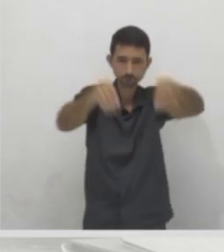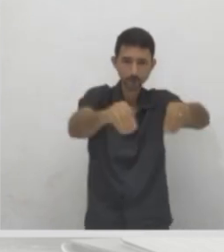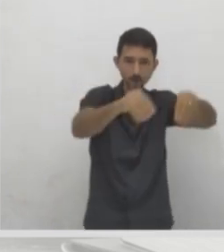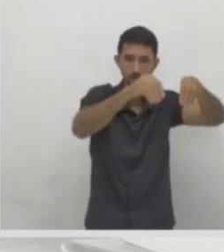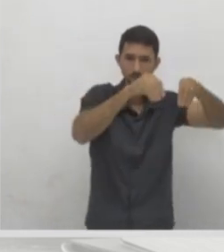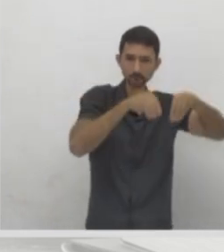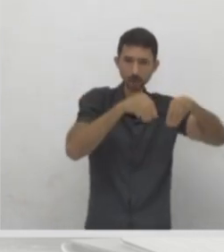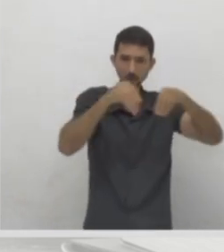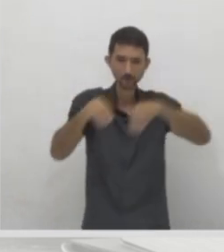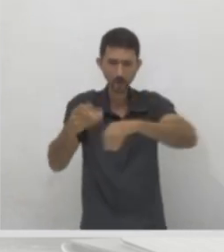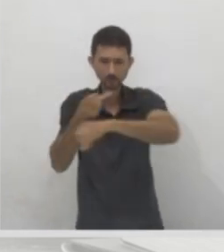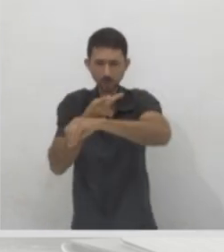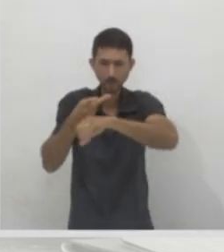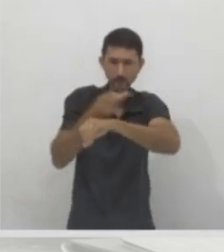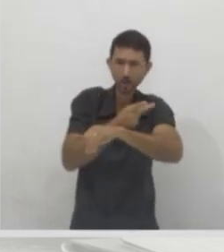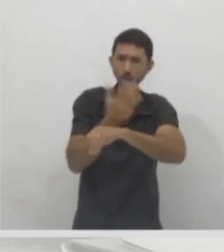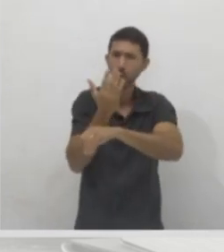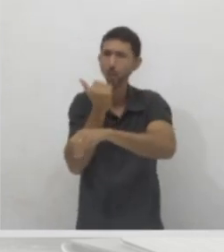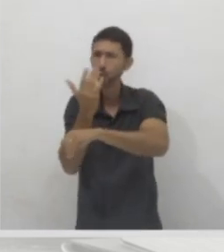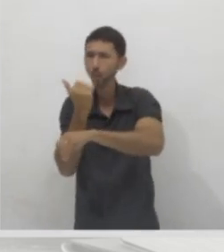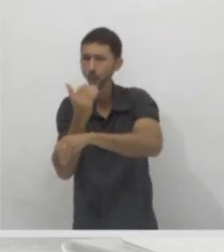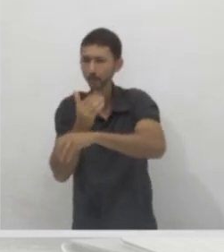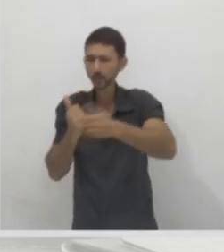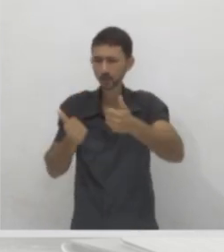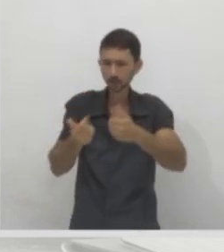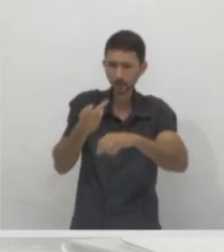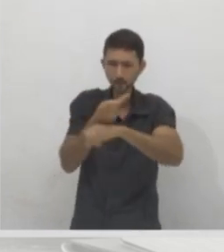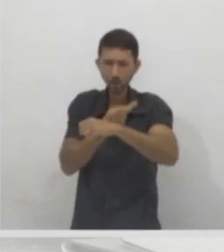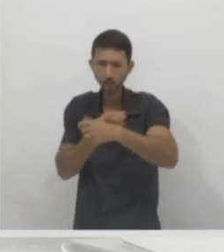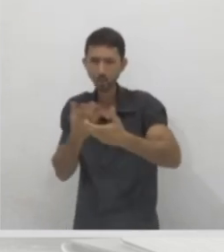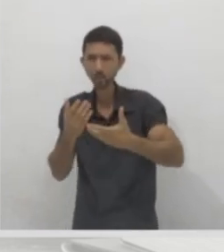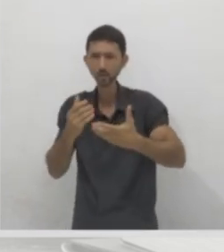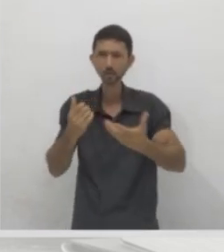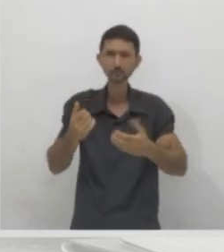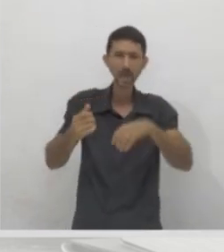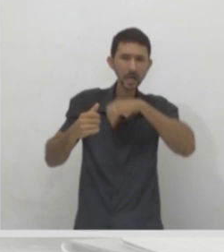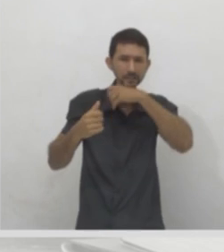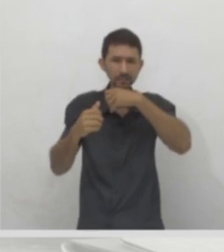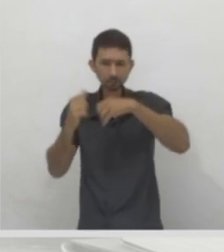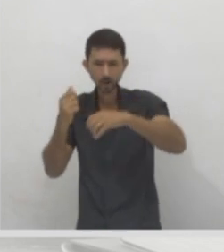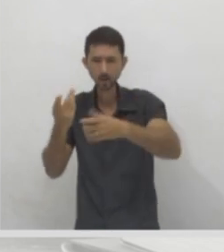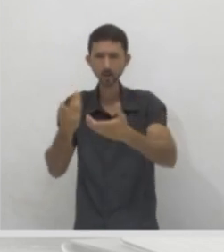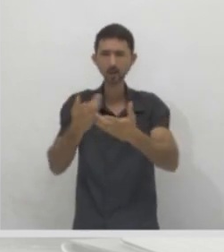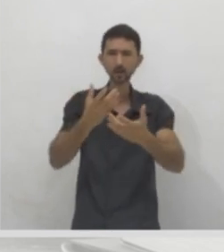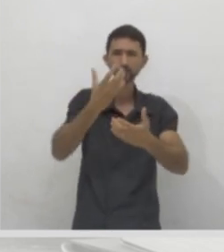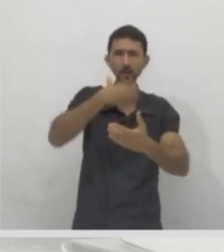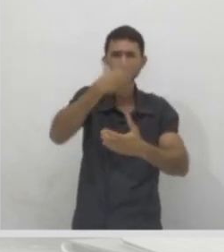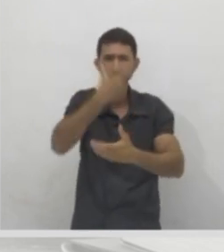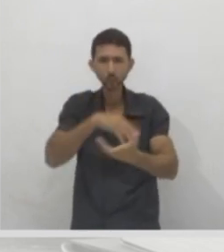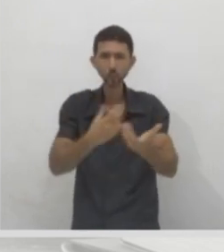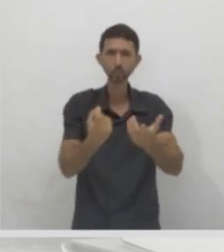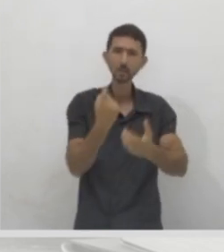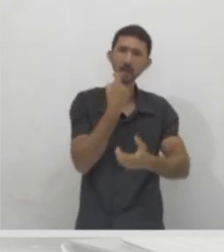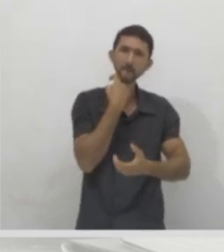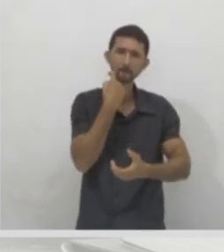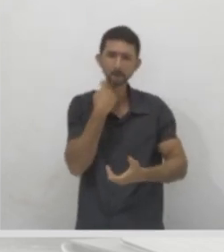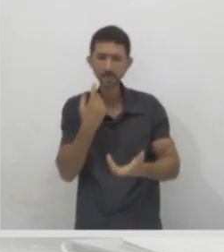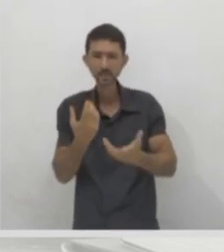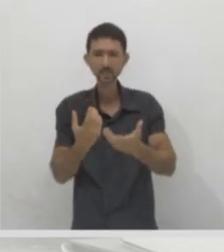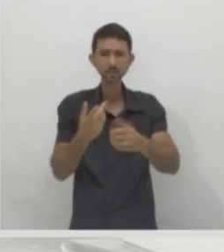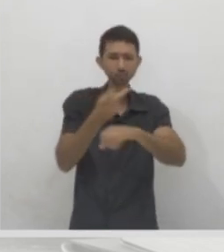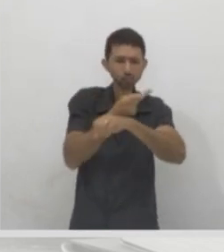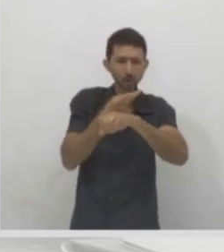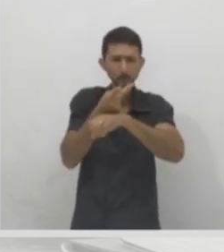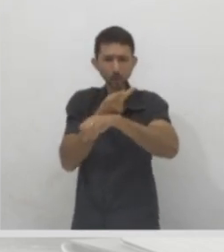tá? Partindo para novos campos de caça, nos quais a natureza, né, disponibilizasse